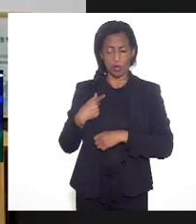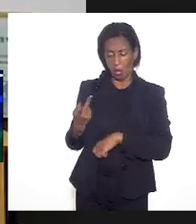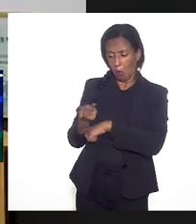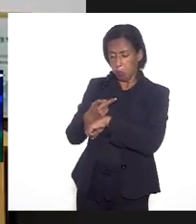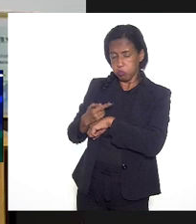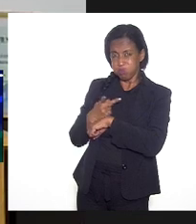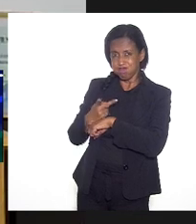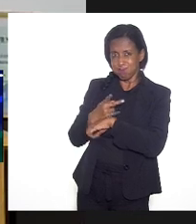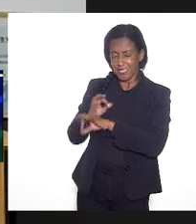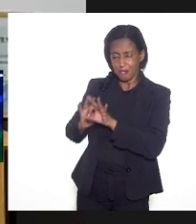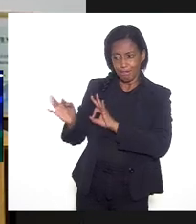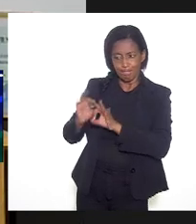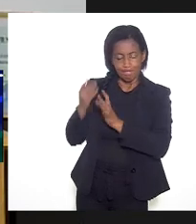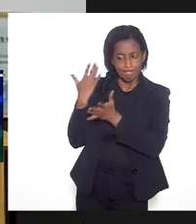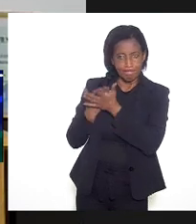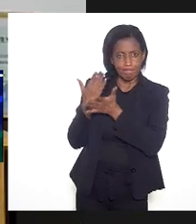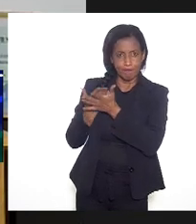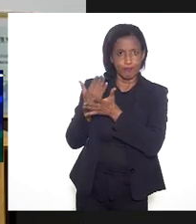fazer.